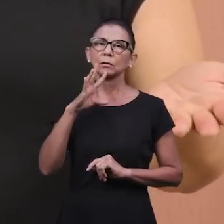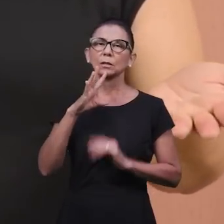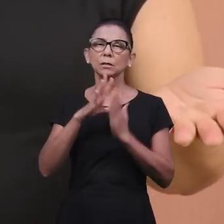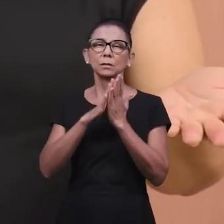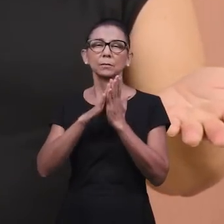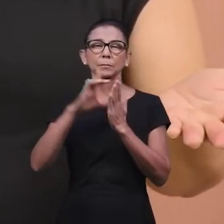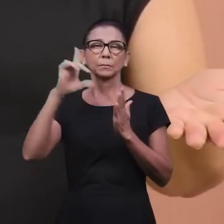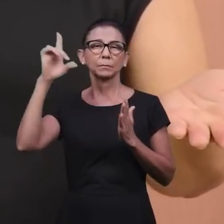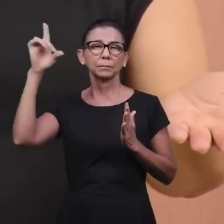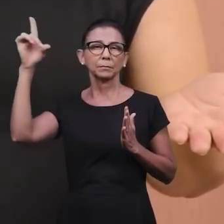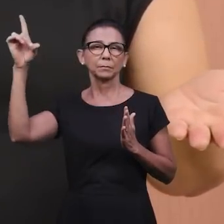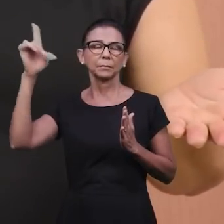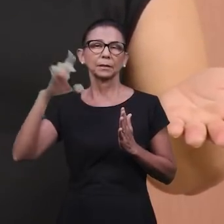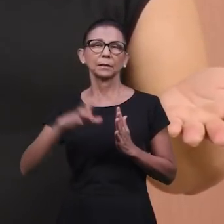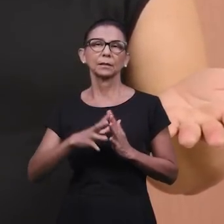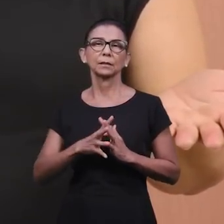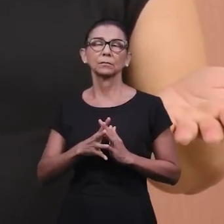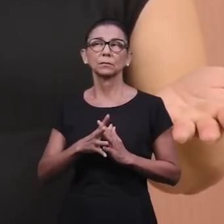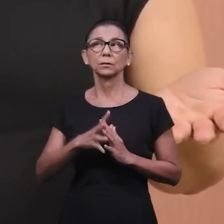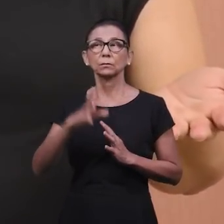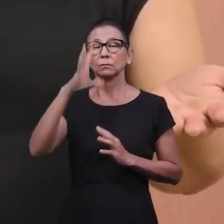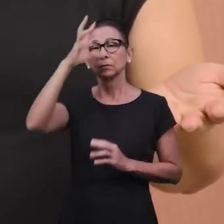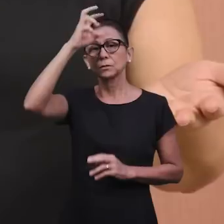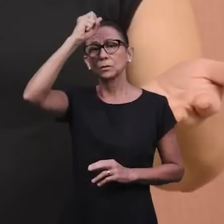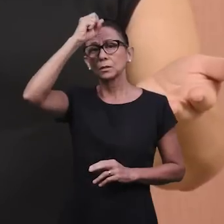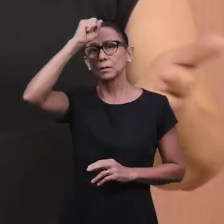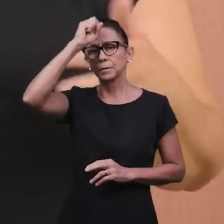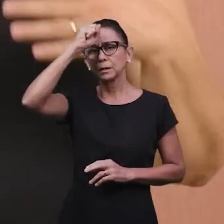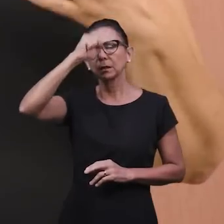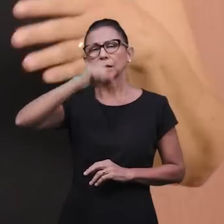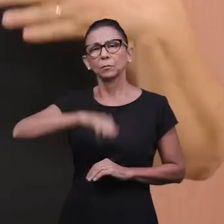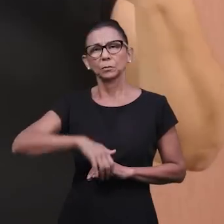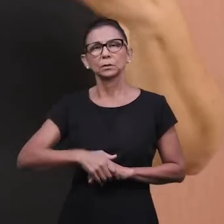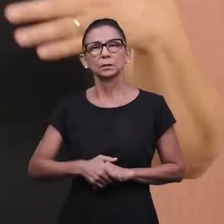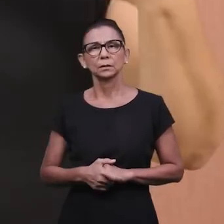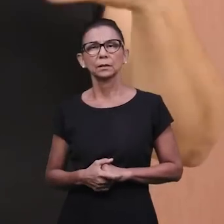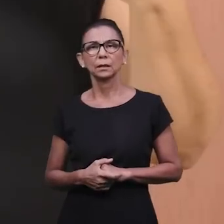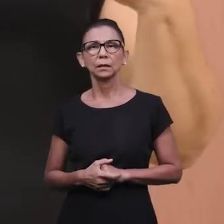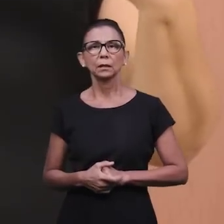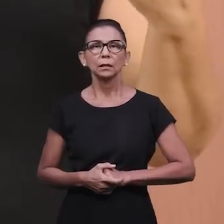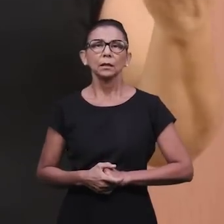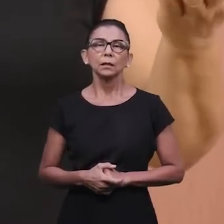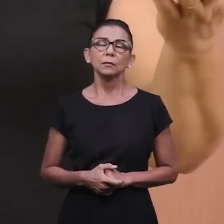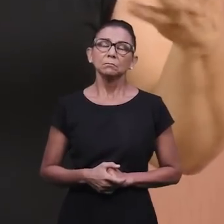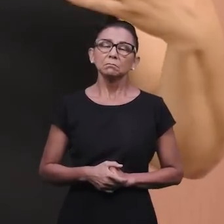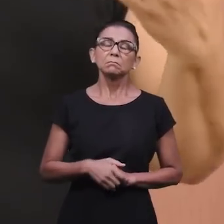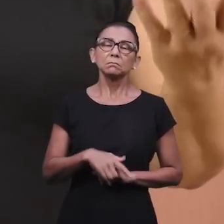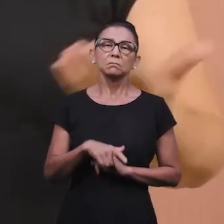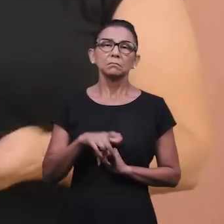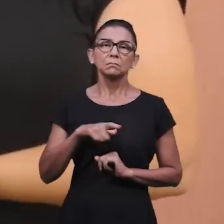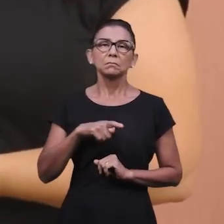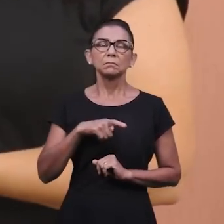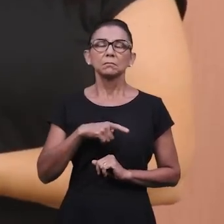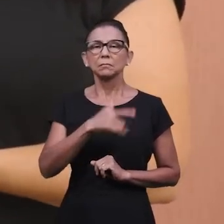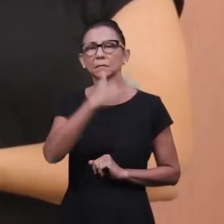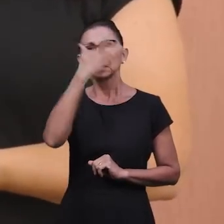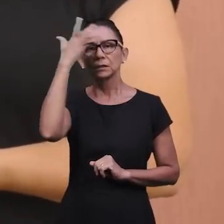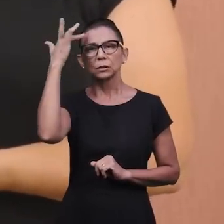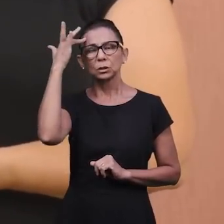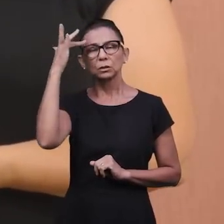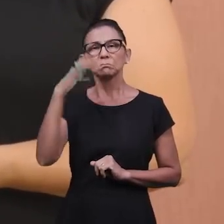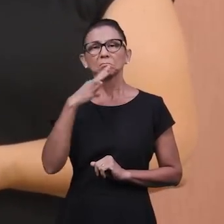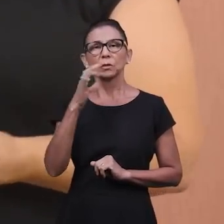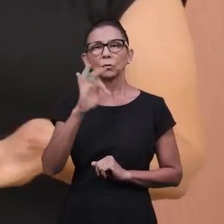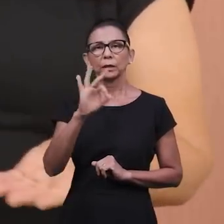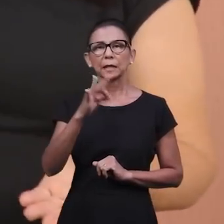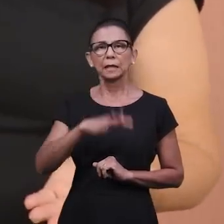acaba aprendendo só com esse contato mesmo. E tem muita gente que conversa conosco. Por exemplo, a gente tem a aulinha